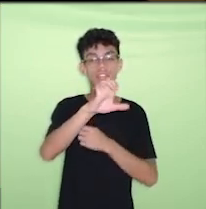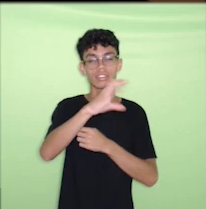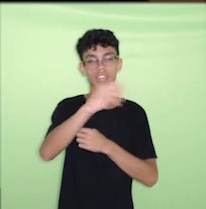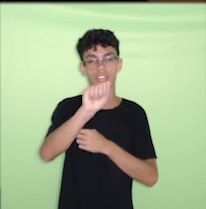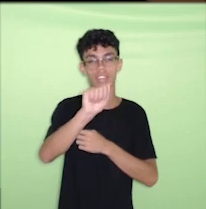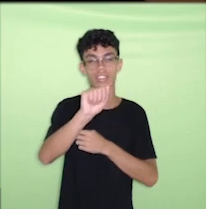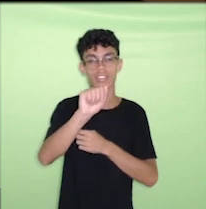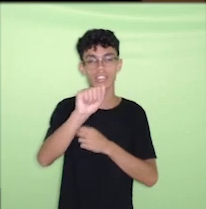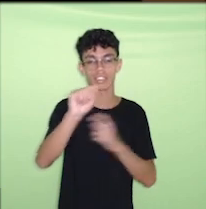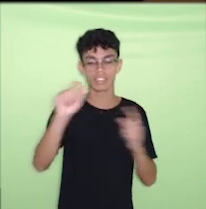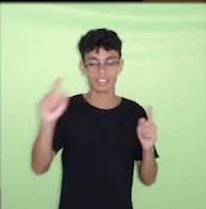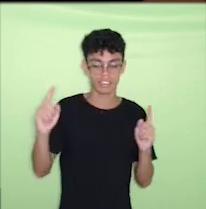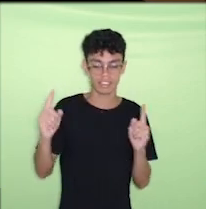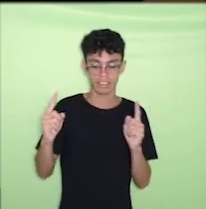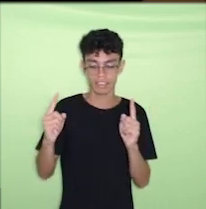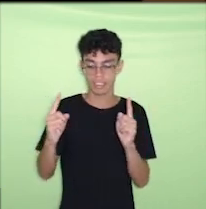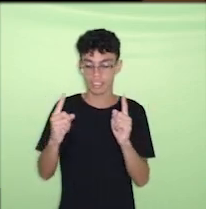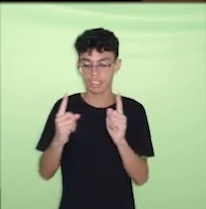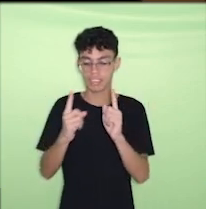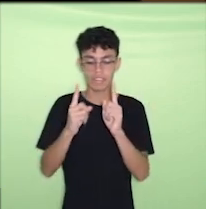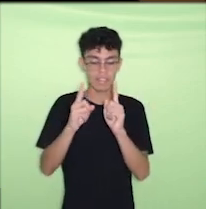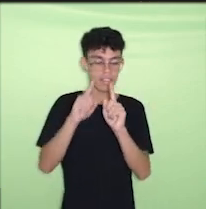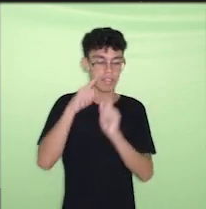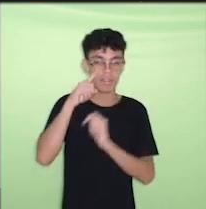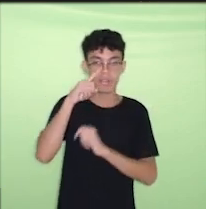Uma aproximação demasiado perigosa.